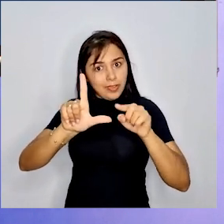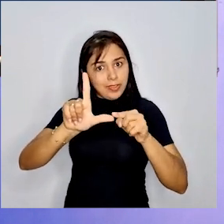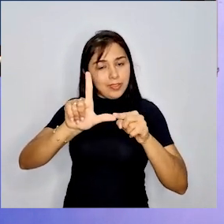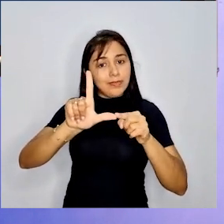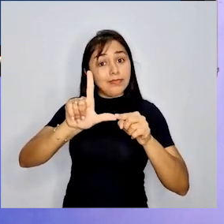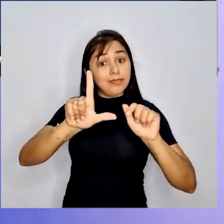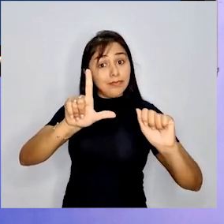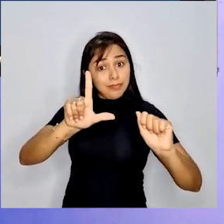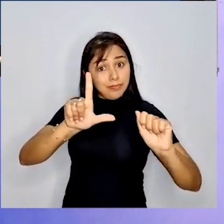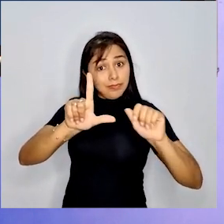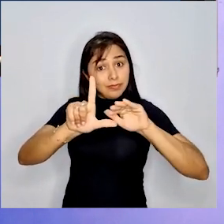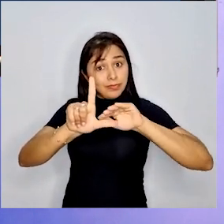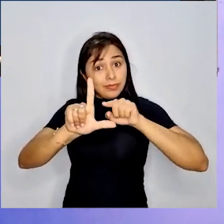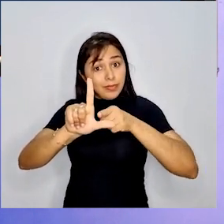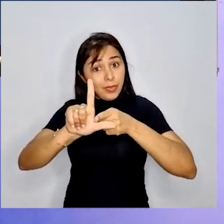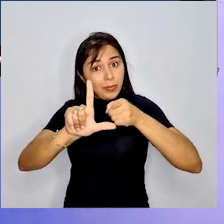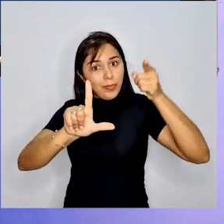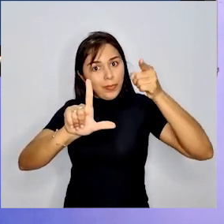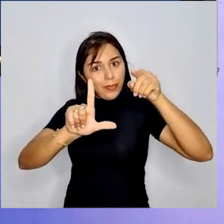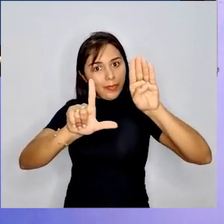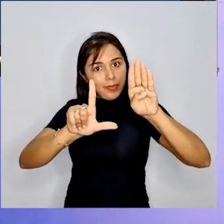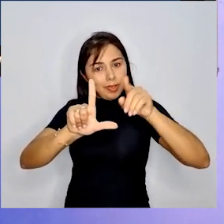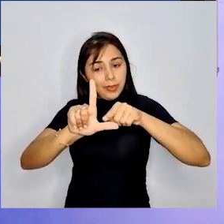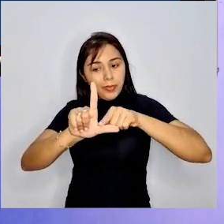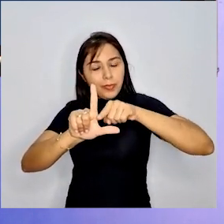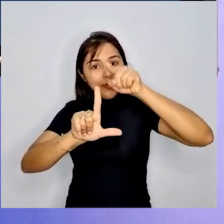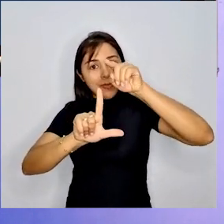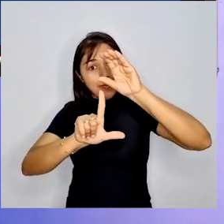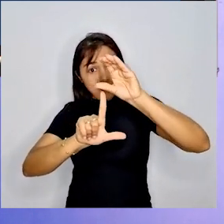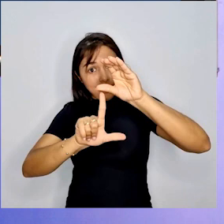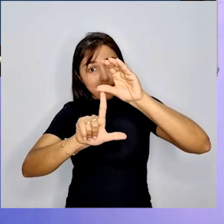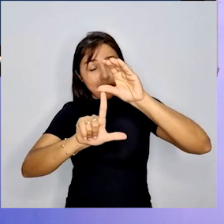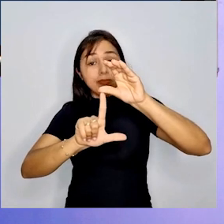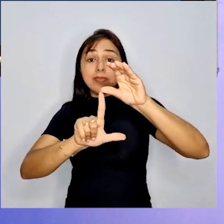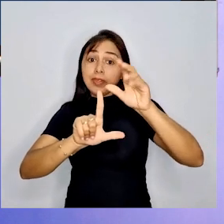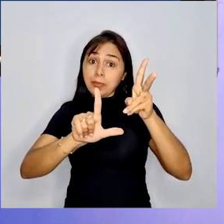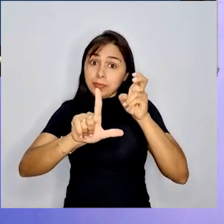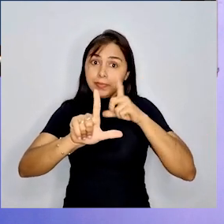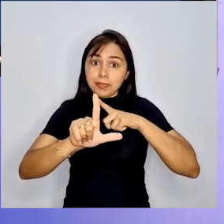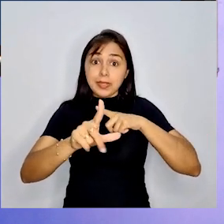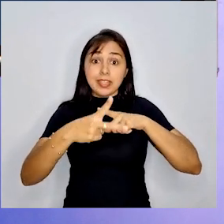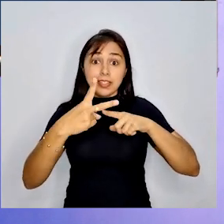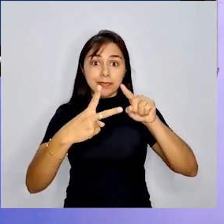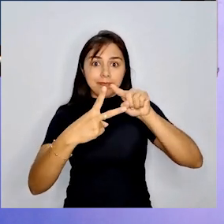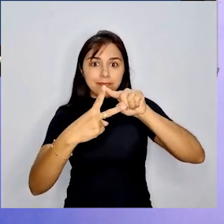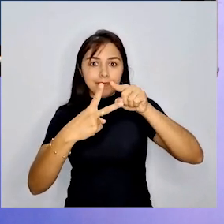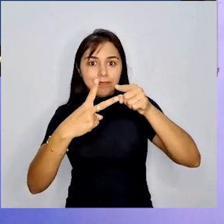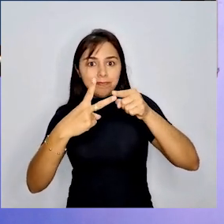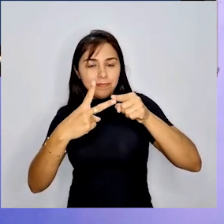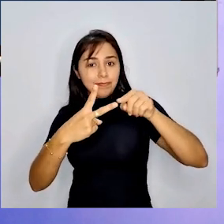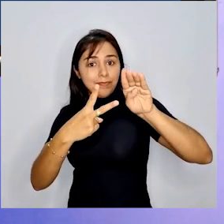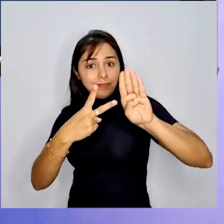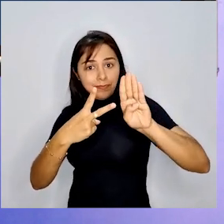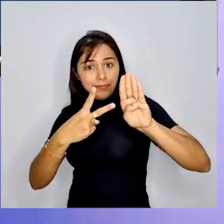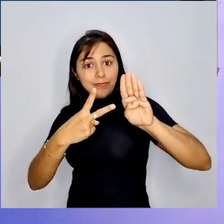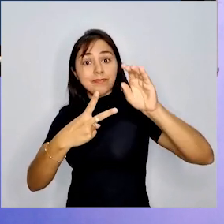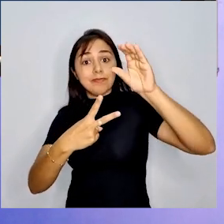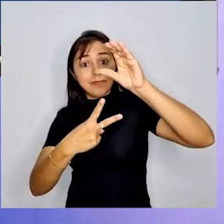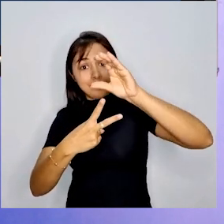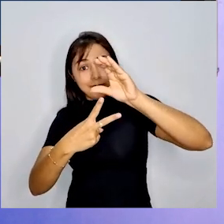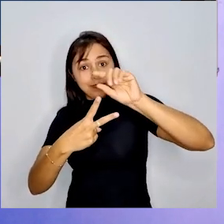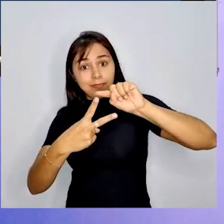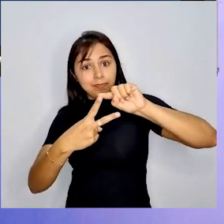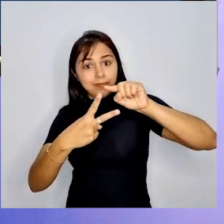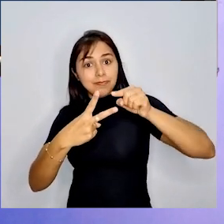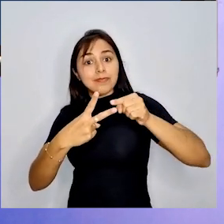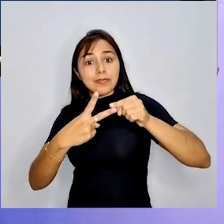são ângulos consecutivos. Note que eles têm em comum apenas o lado OB e não tem